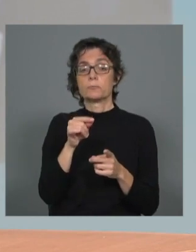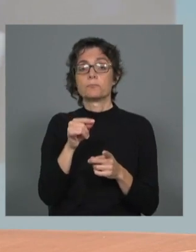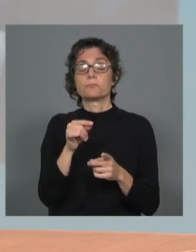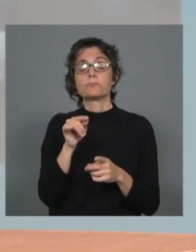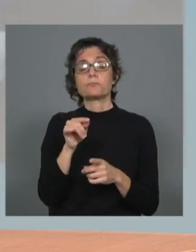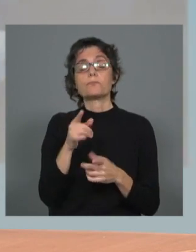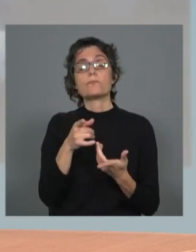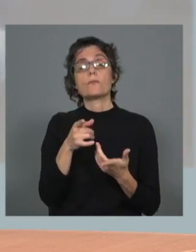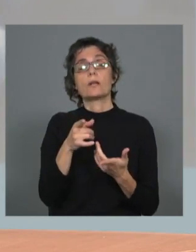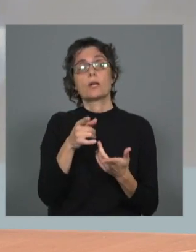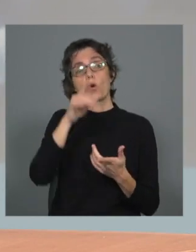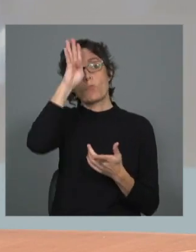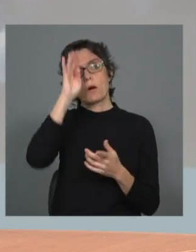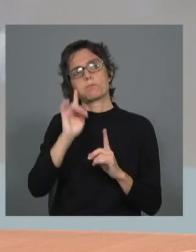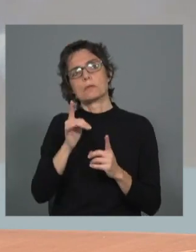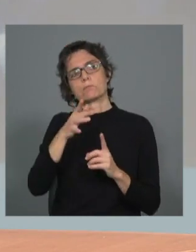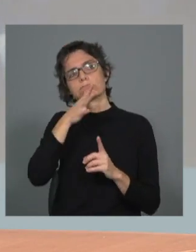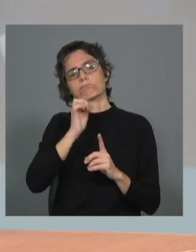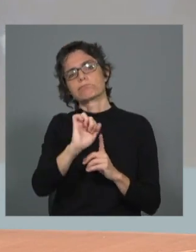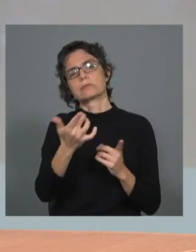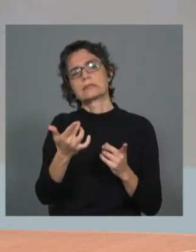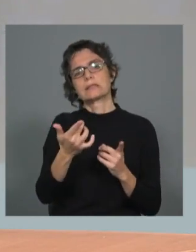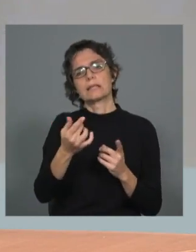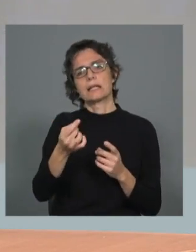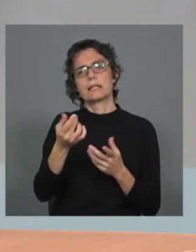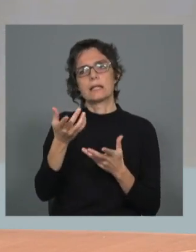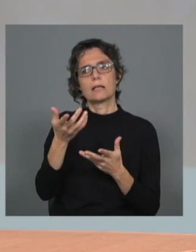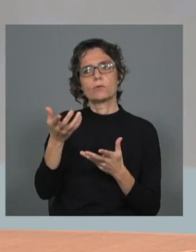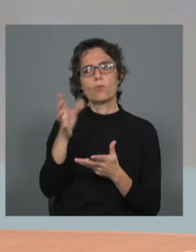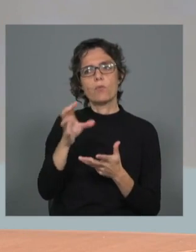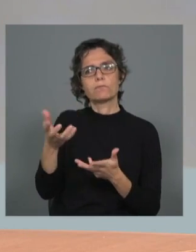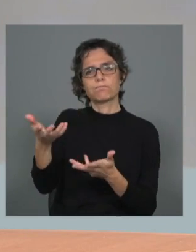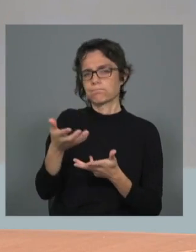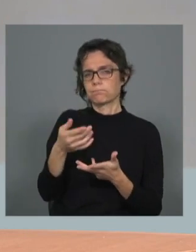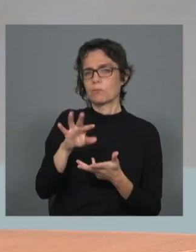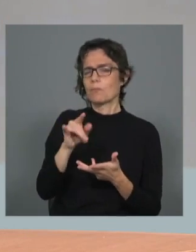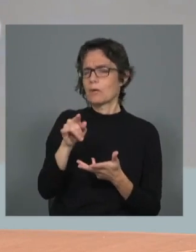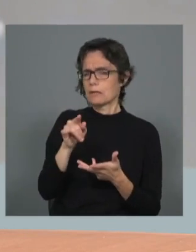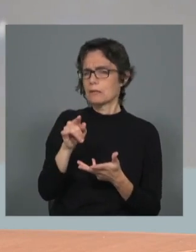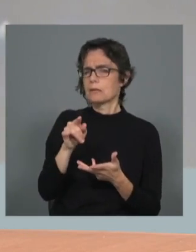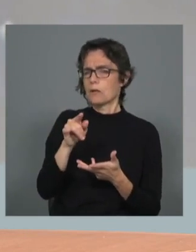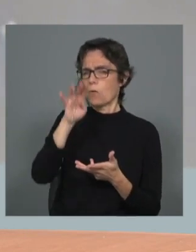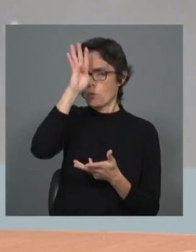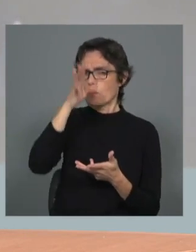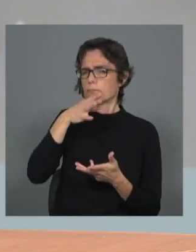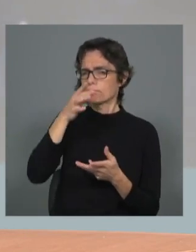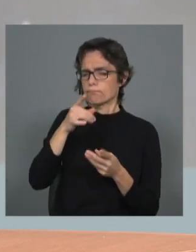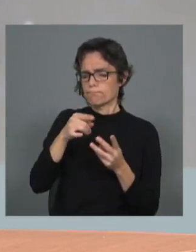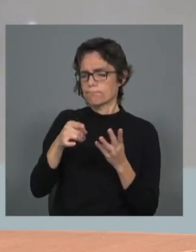contexto, mais simbólico, quase de boas-vindas, e ele efetivamente tem uma série de referências ao Chipre e ao seu lugar na história,